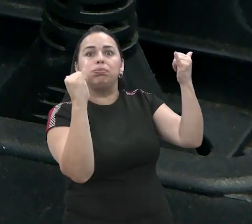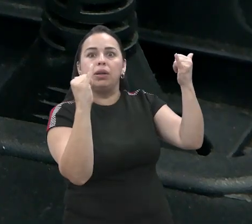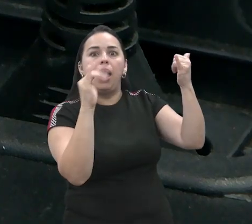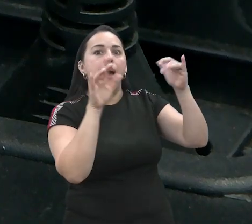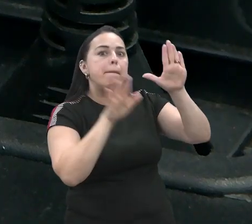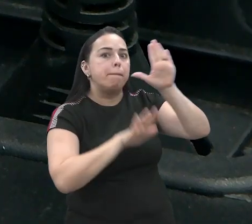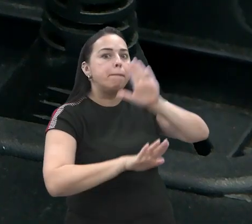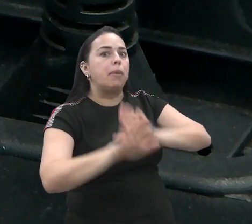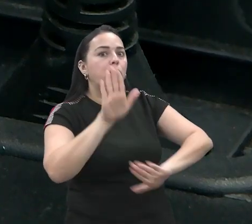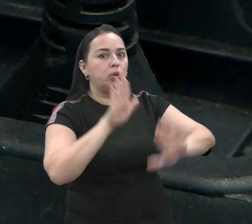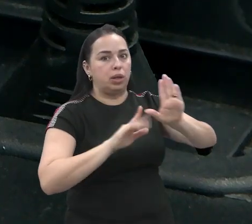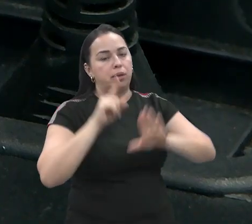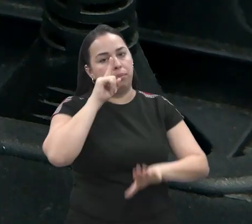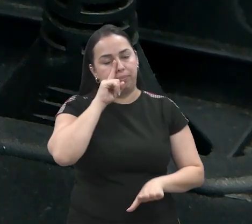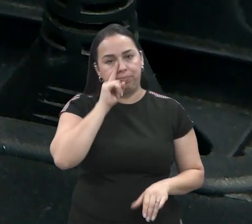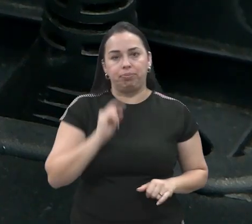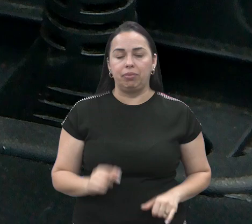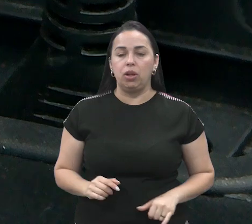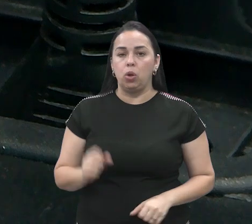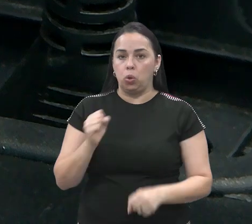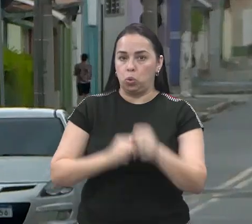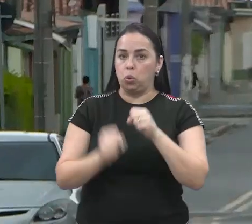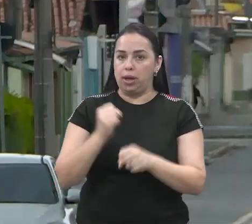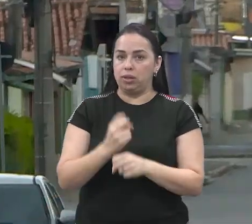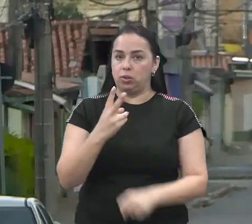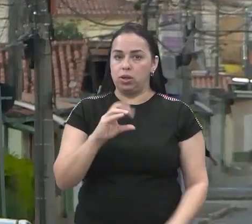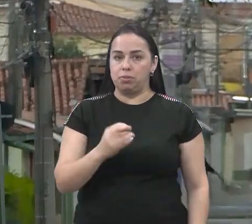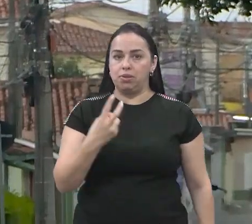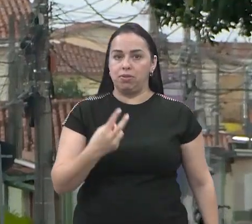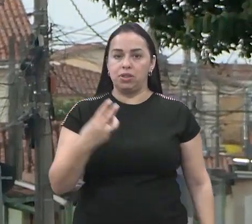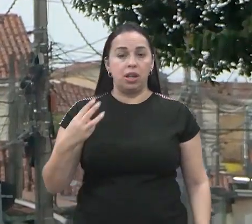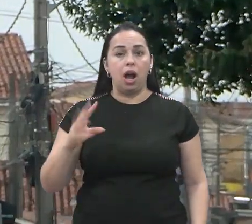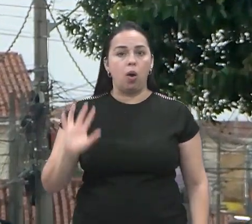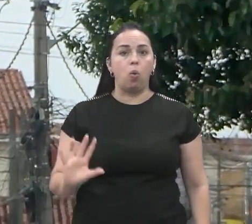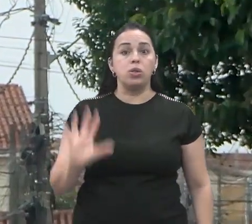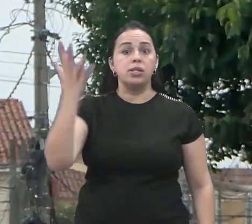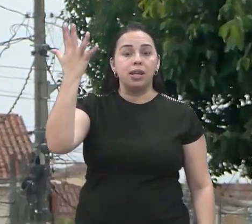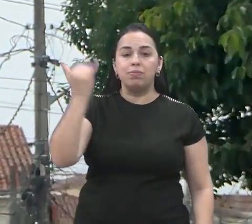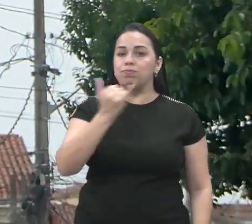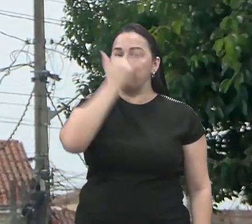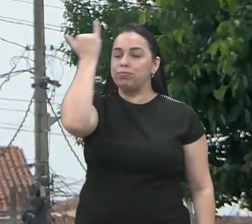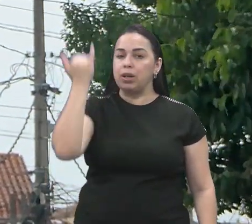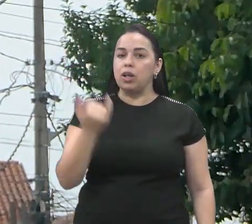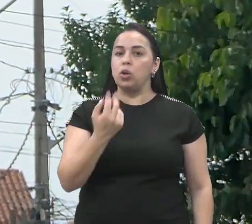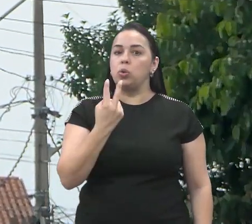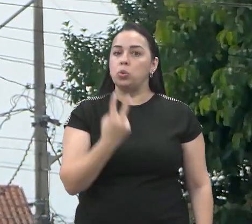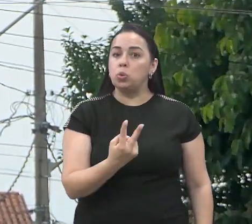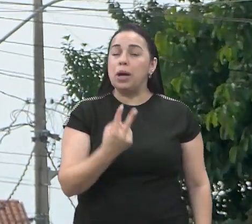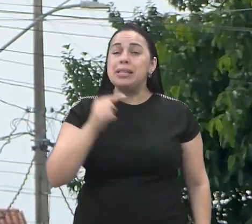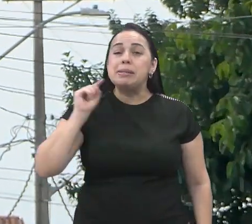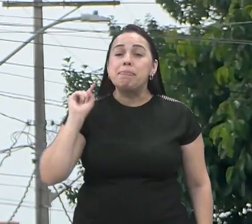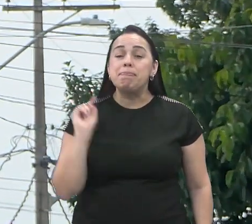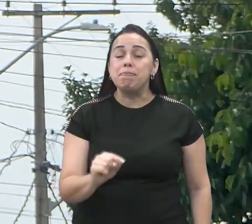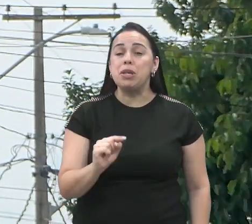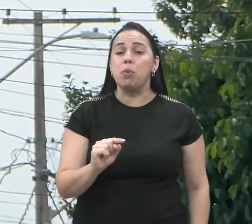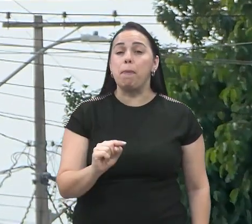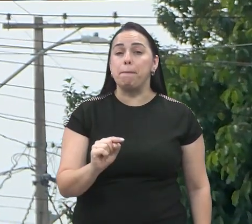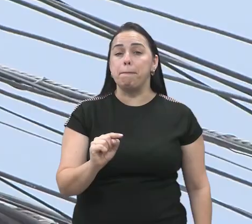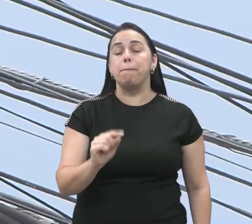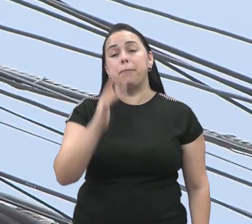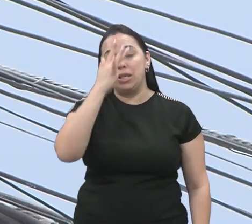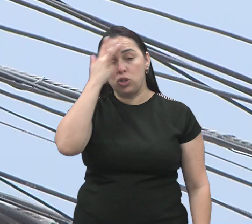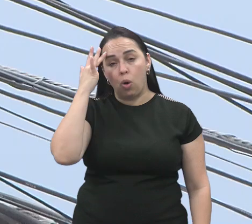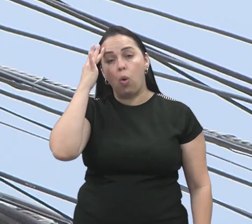carrega com ela alguns riscos para o nosso dia a dia. Em 2023, por exemplo, foram registradas mais de 2.000